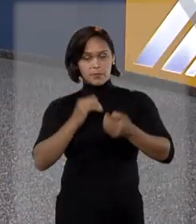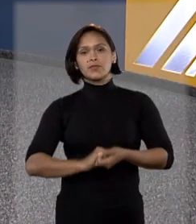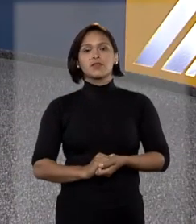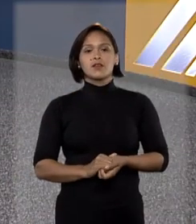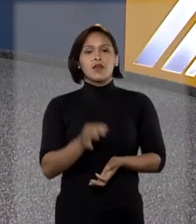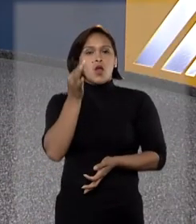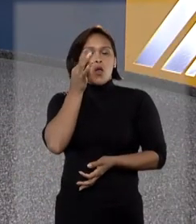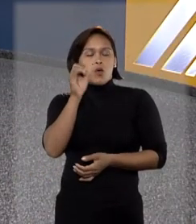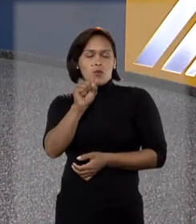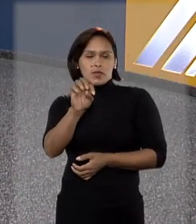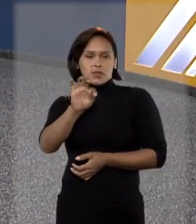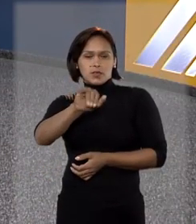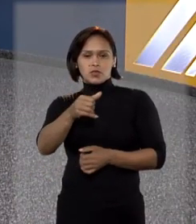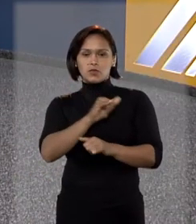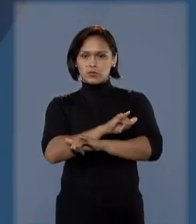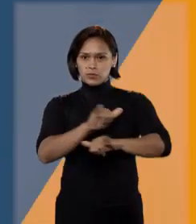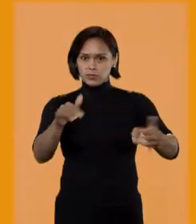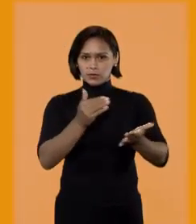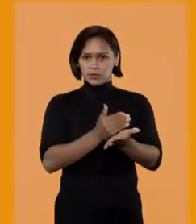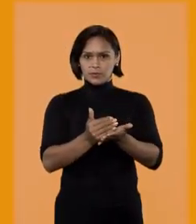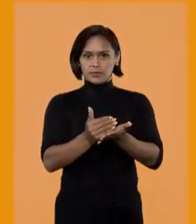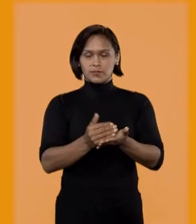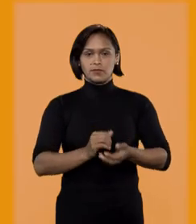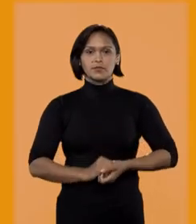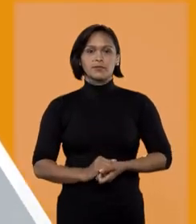O STJ Notícias começa agora.